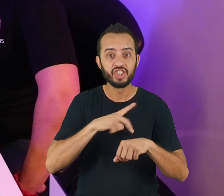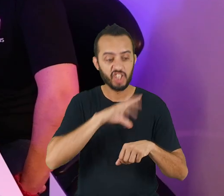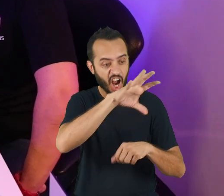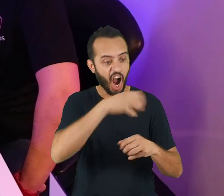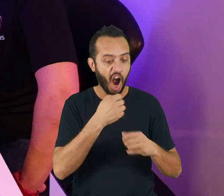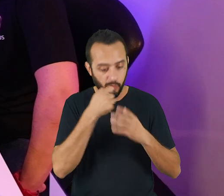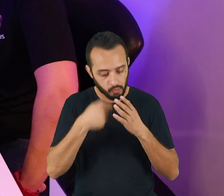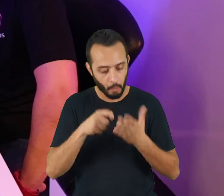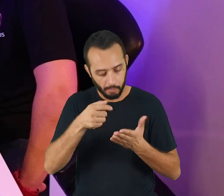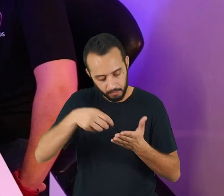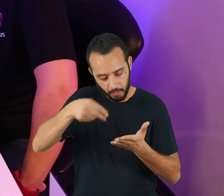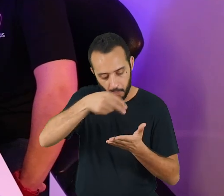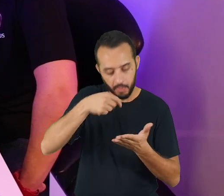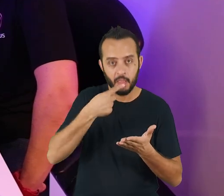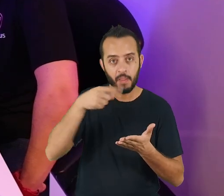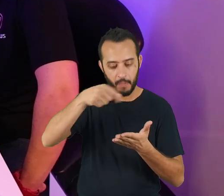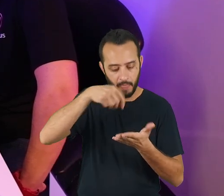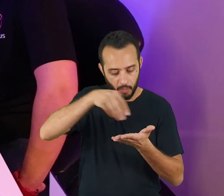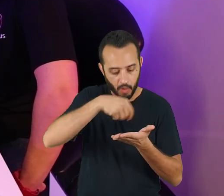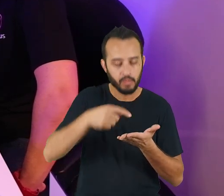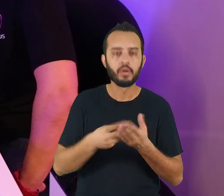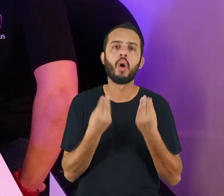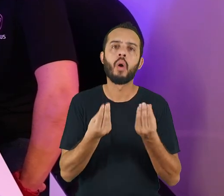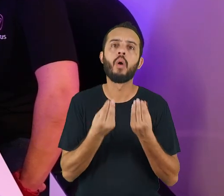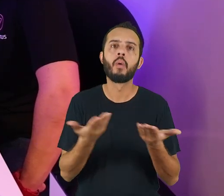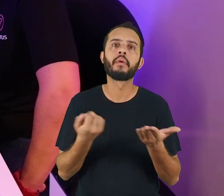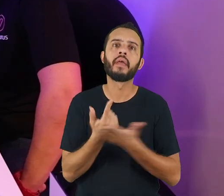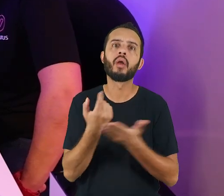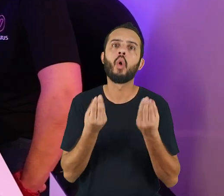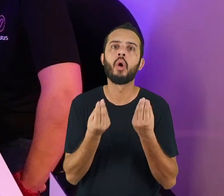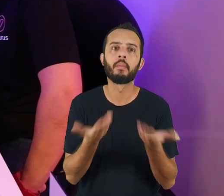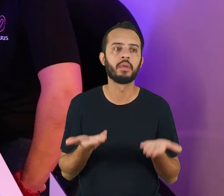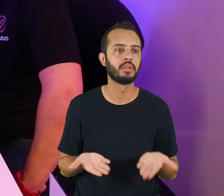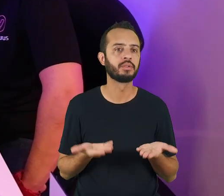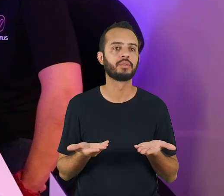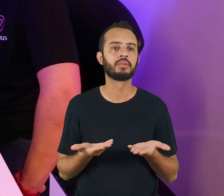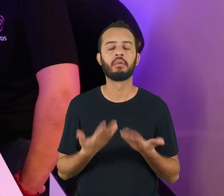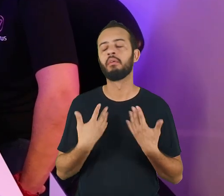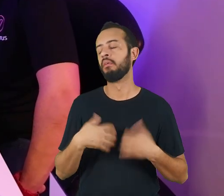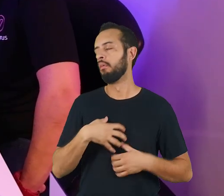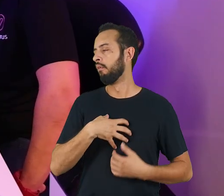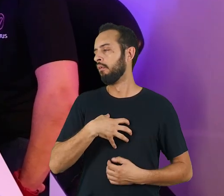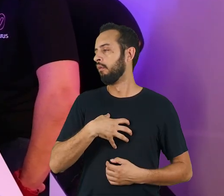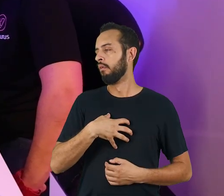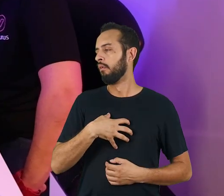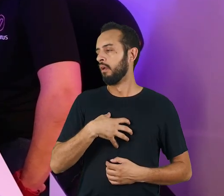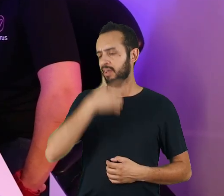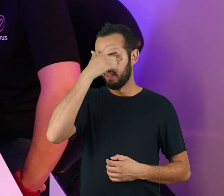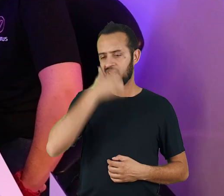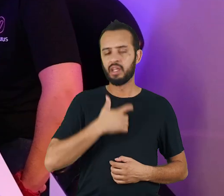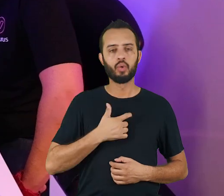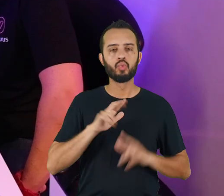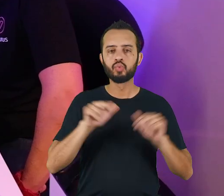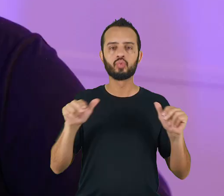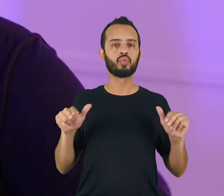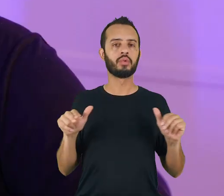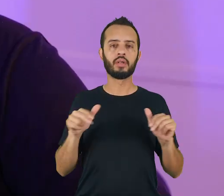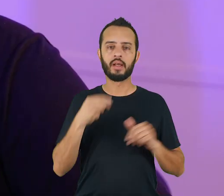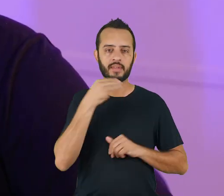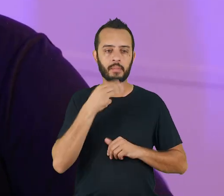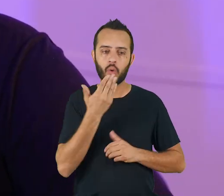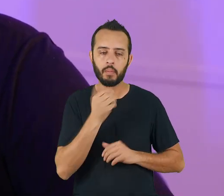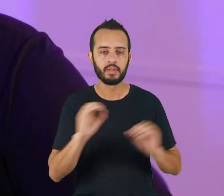tinha quem que come manga verde com sal que coisa horrível gente até hoje eu não comi essa manga por causa